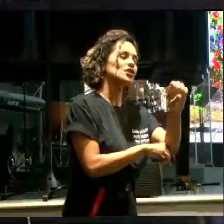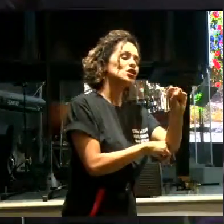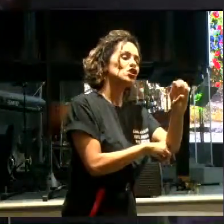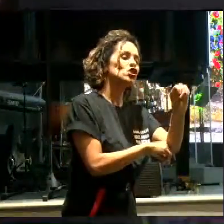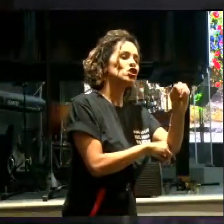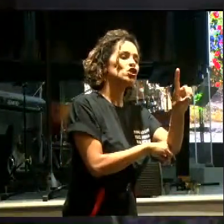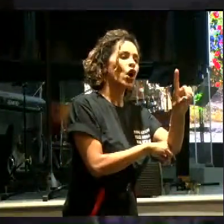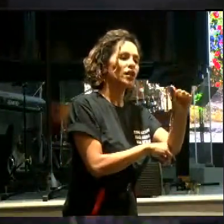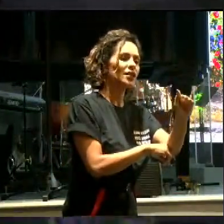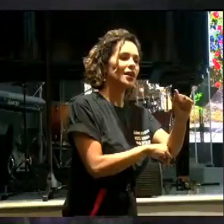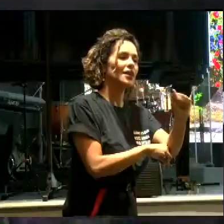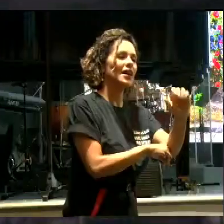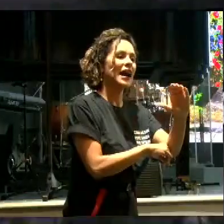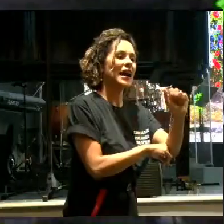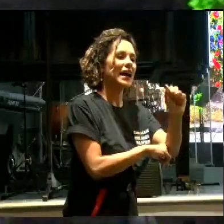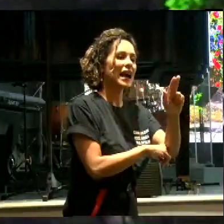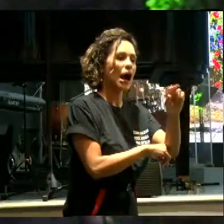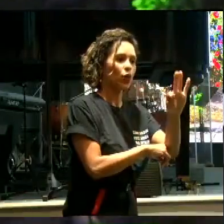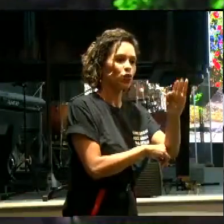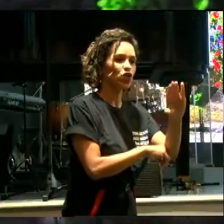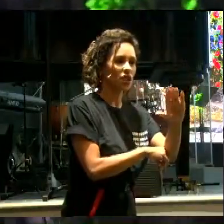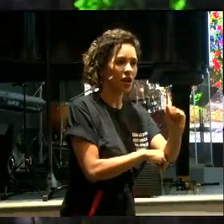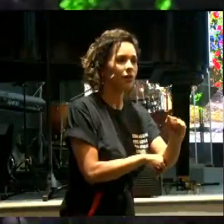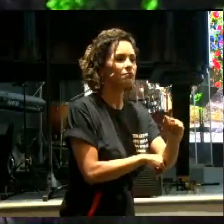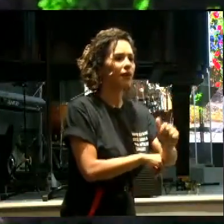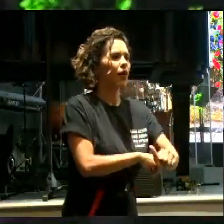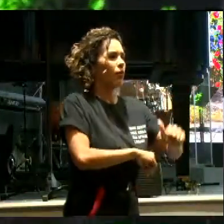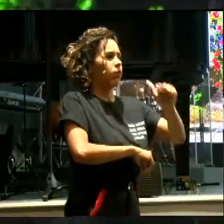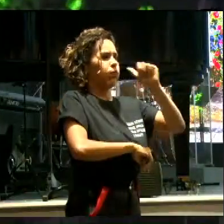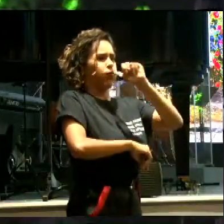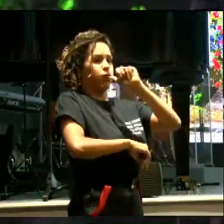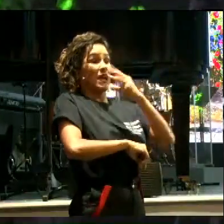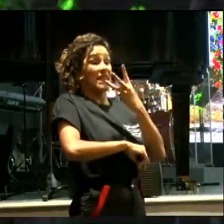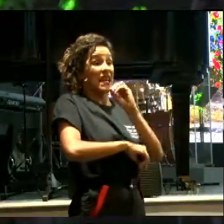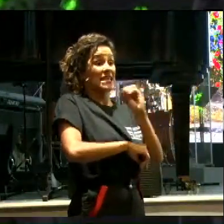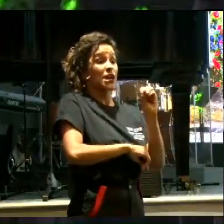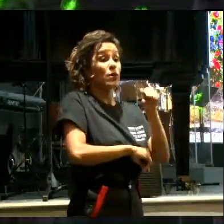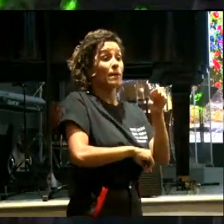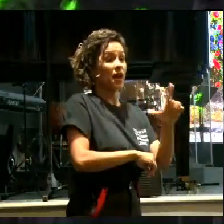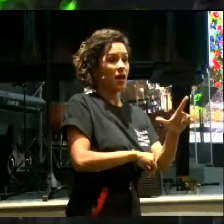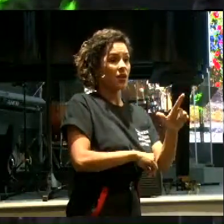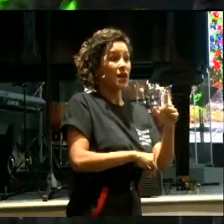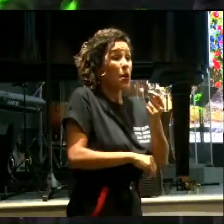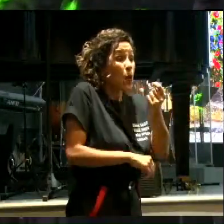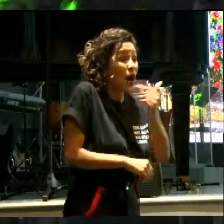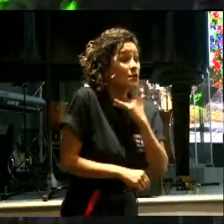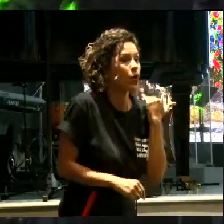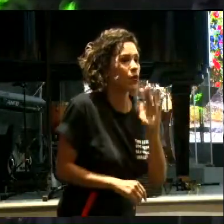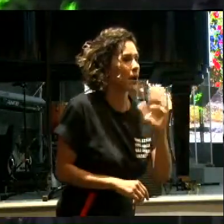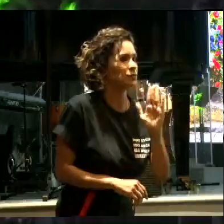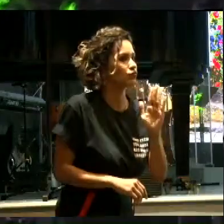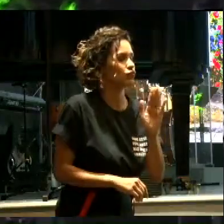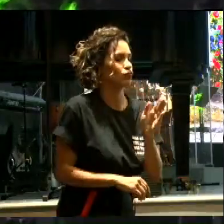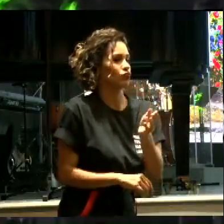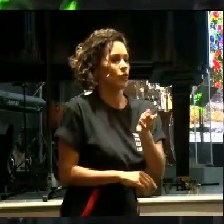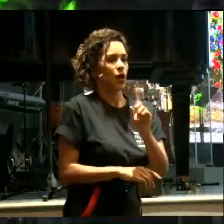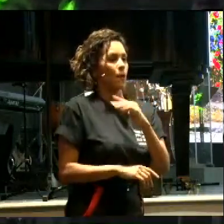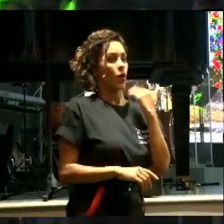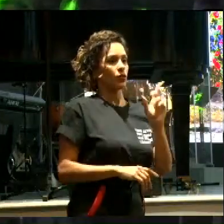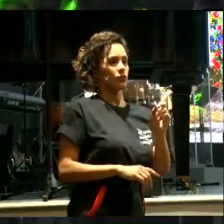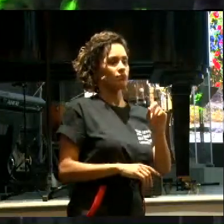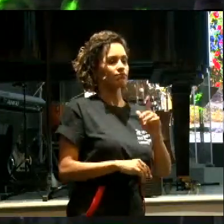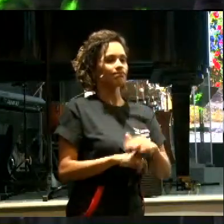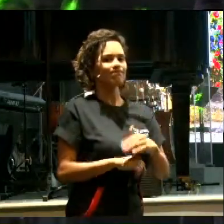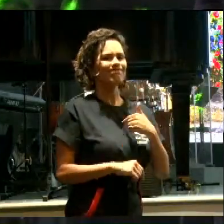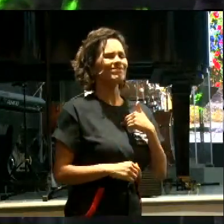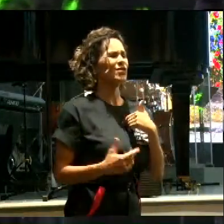ela veio a falecer. Ela ficou tão debilitada que ela veio a falecer. Então eu tinha algumas questões e eu falava assim: não quero